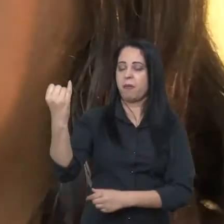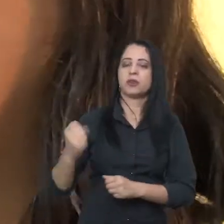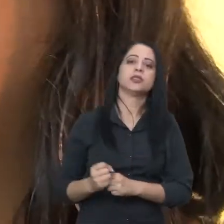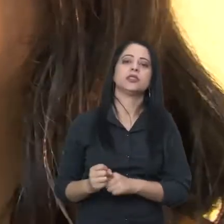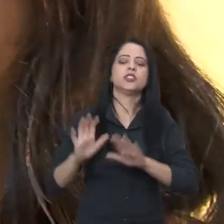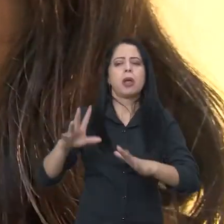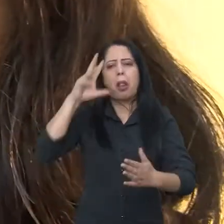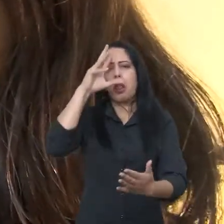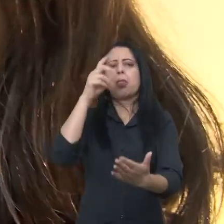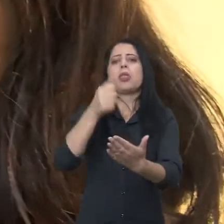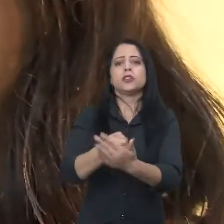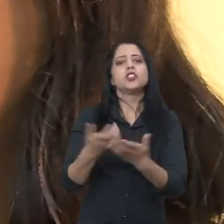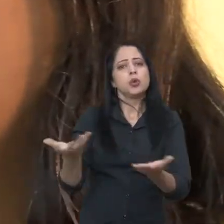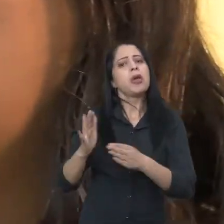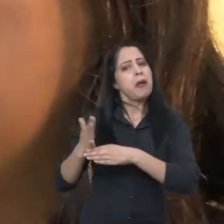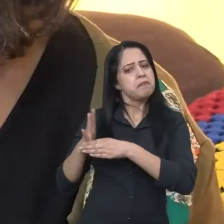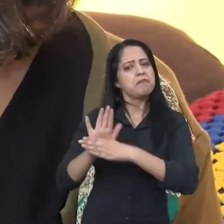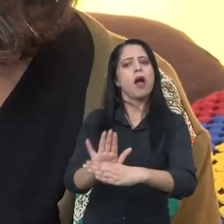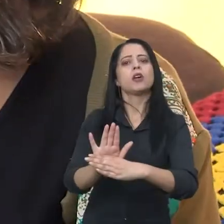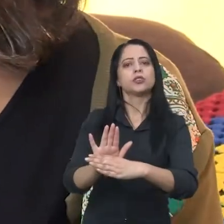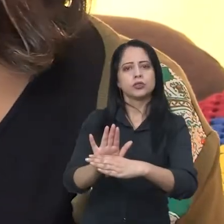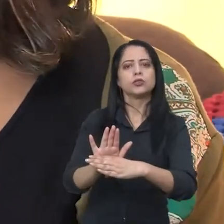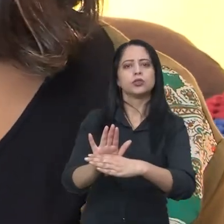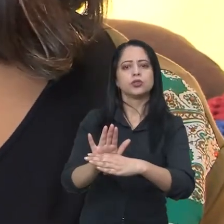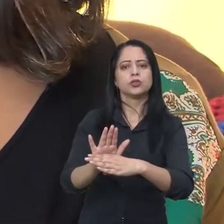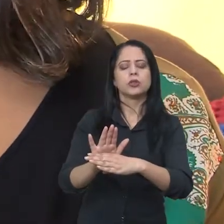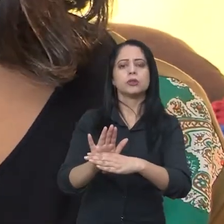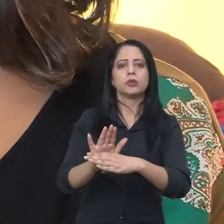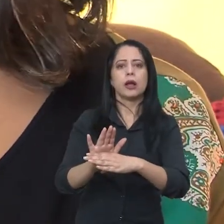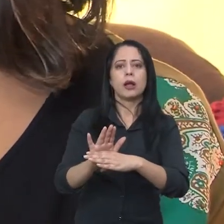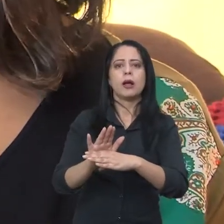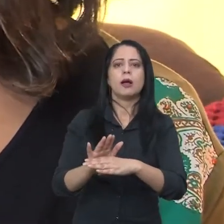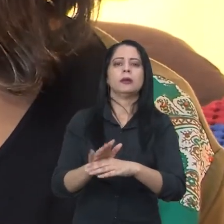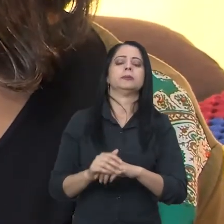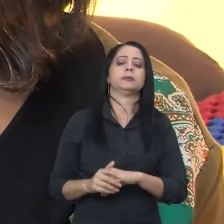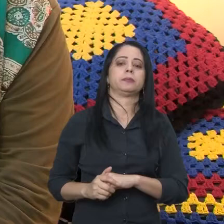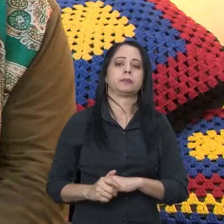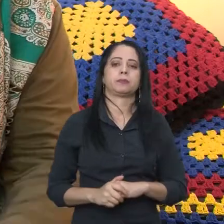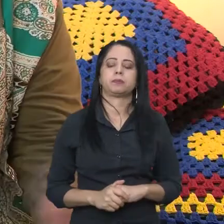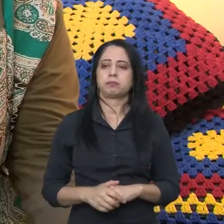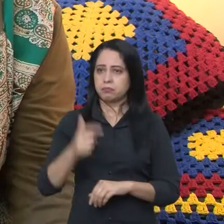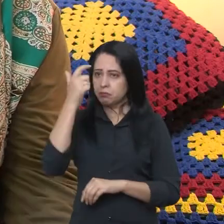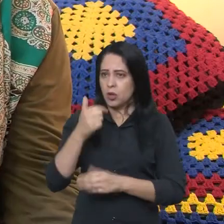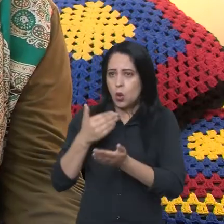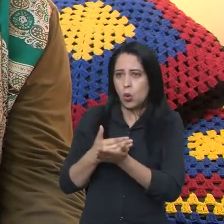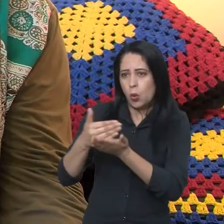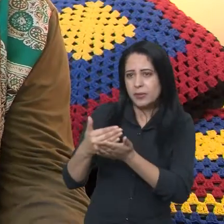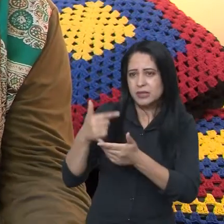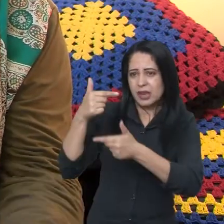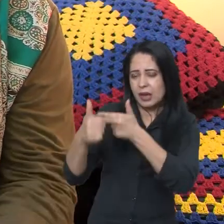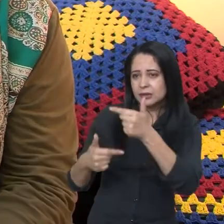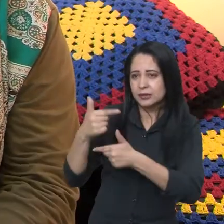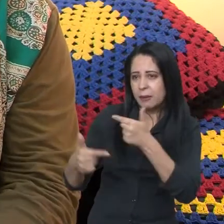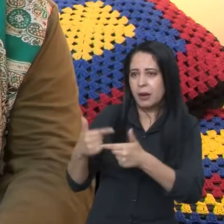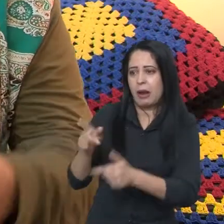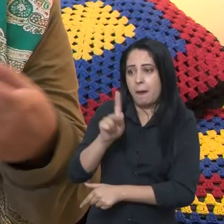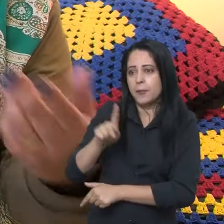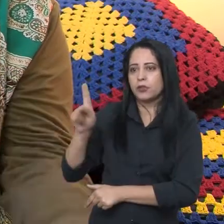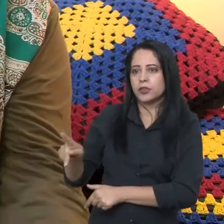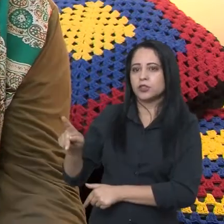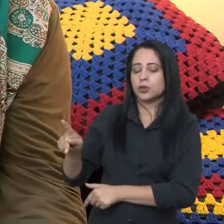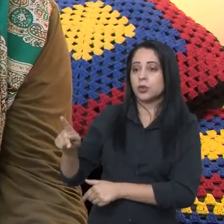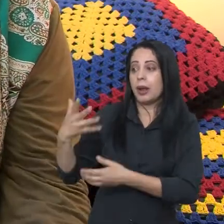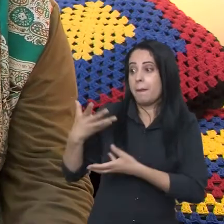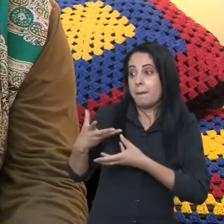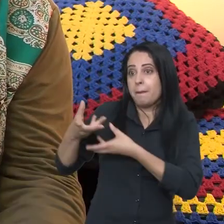e decidiu que queria contribuir, participar do processo diretamente. Quando eu comecei a trabalhar em escola, comecei a dar aula, a